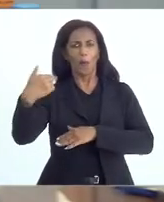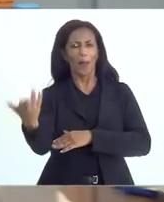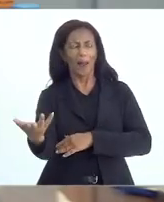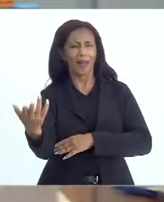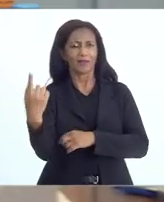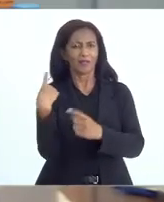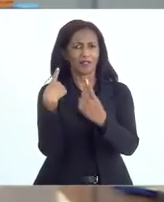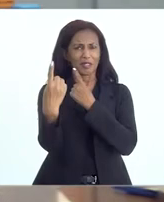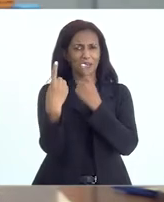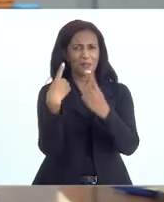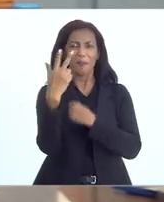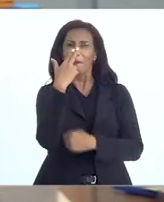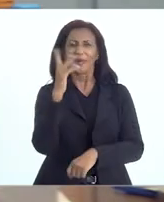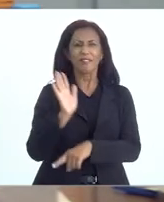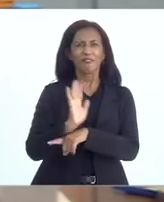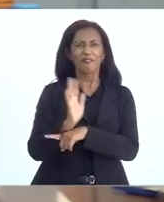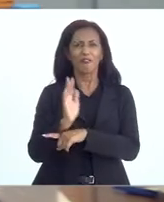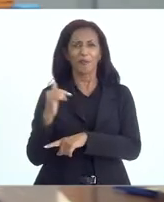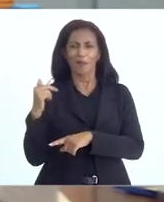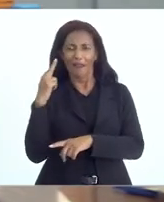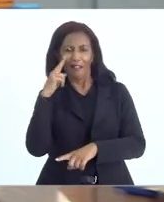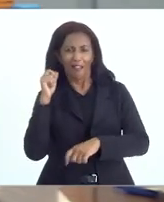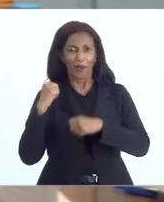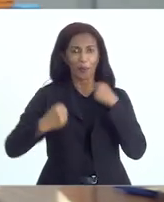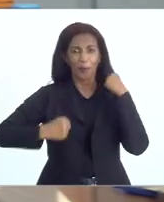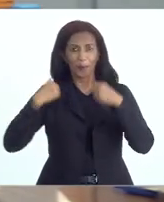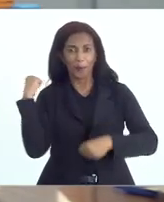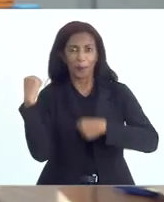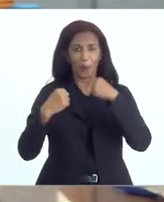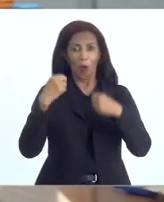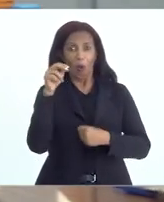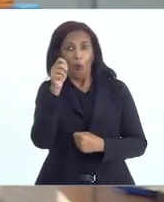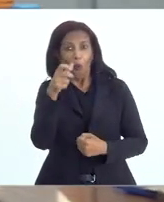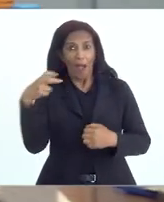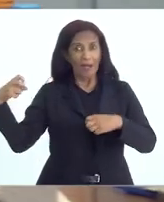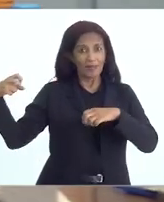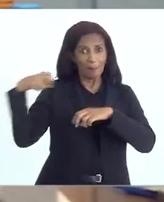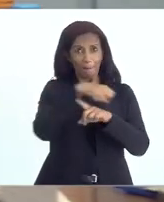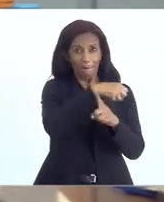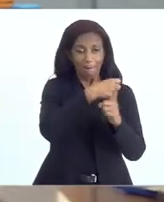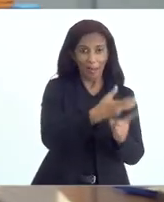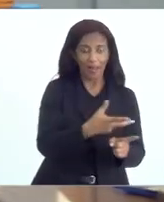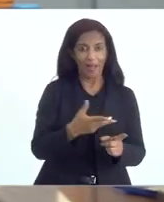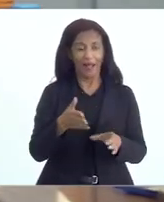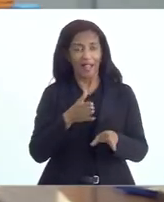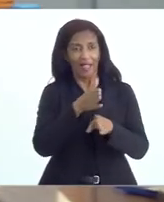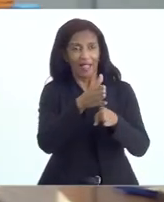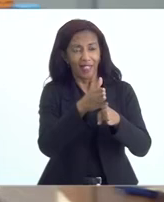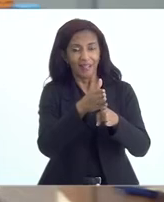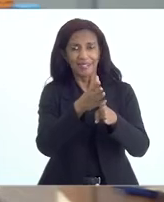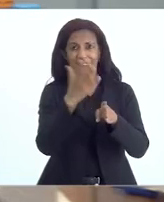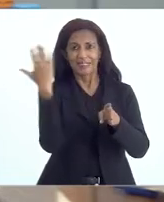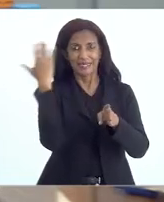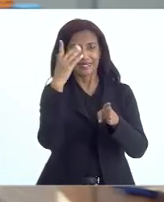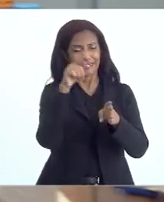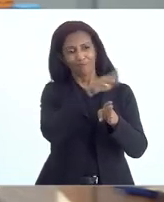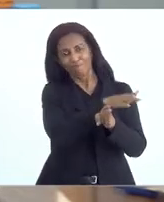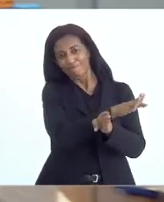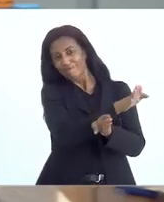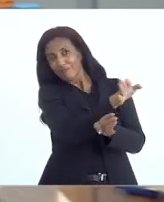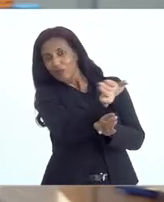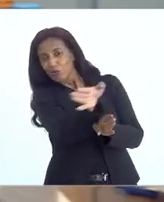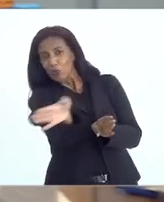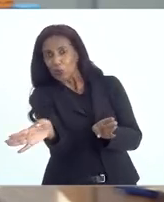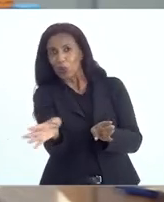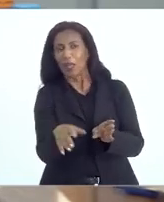Brasil cena de filmes atravessou correndo a vida Brasil posso atropelados a entrada no era pela entrada principal era pela aquela